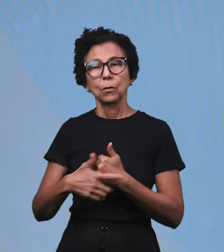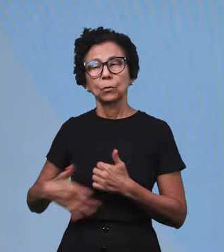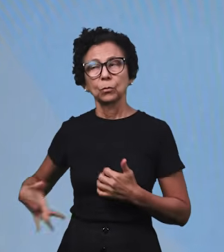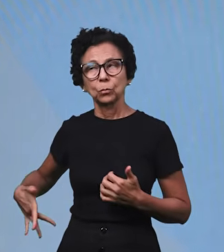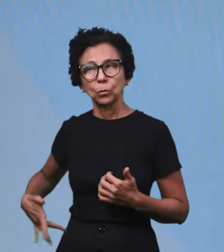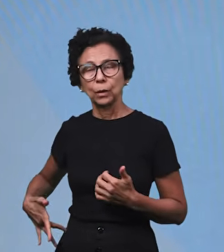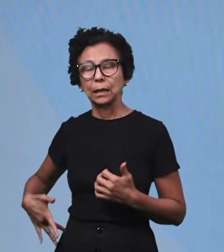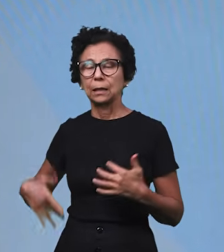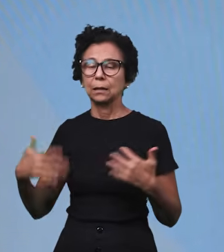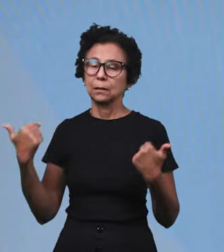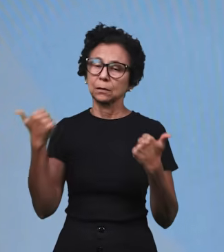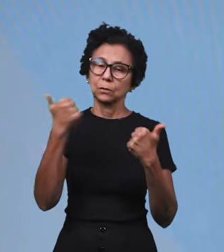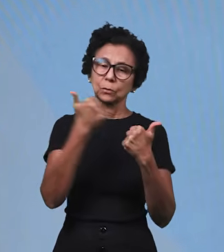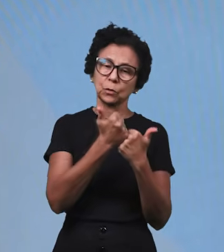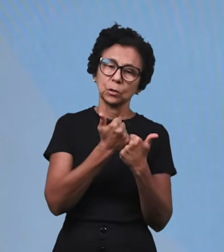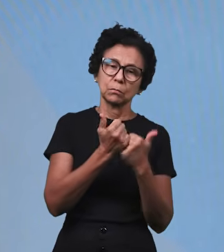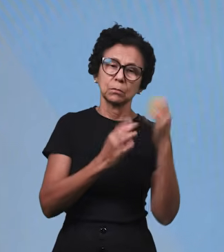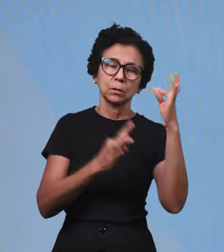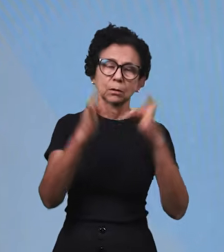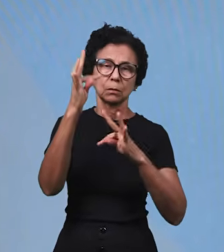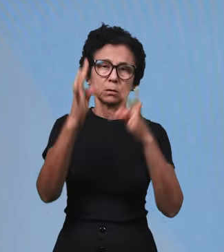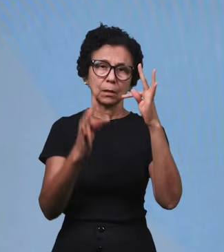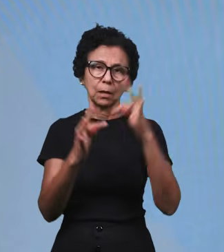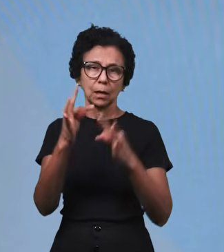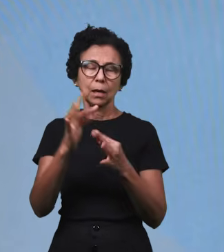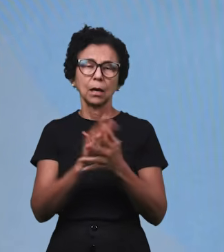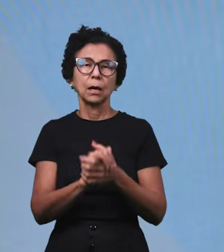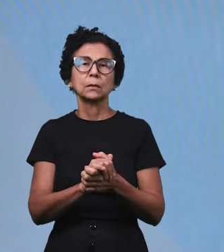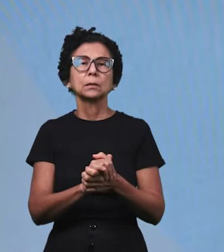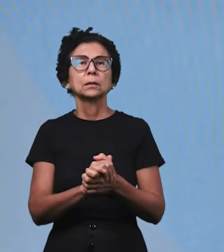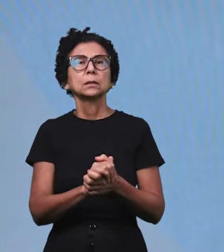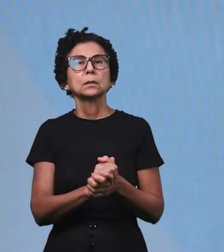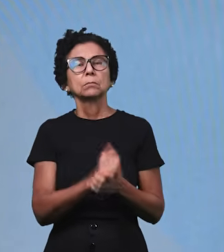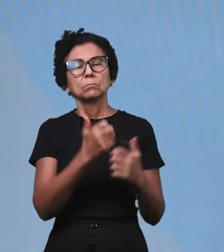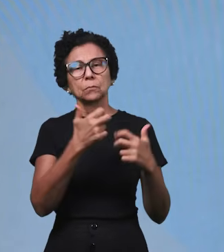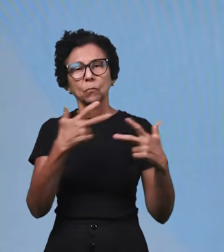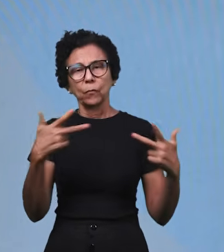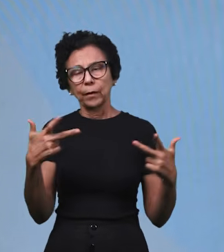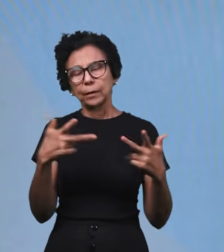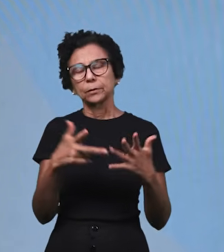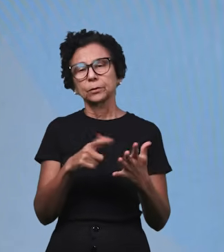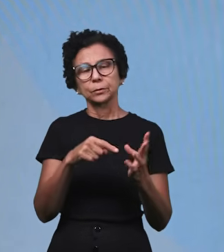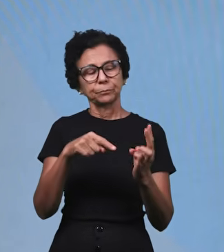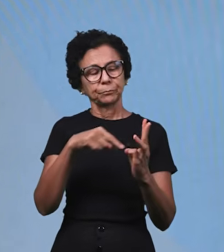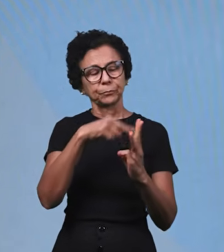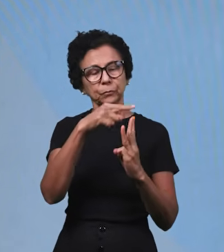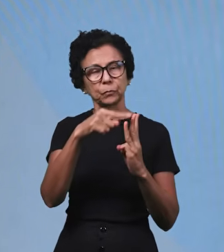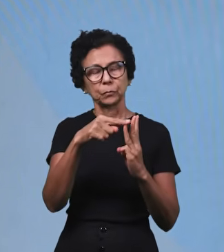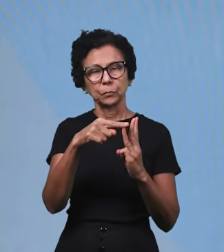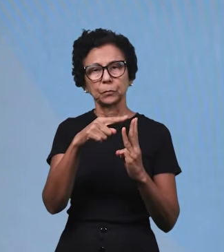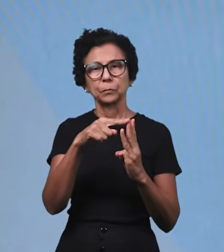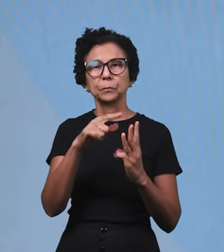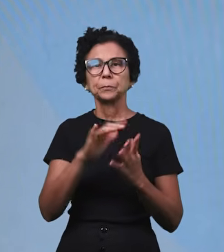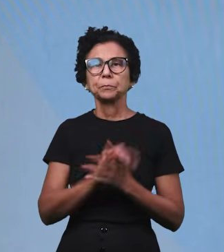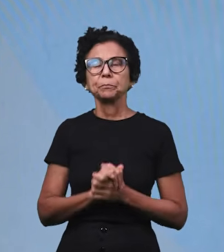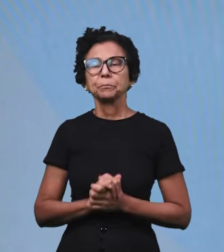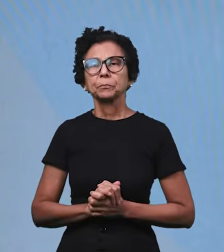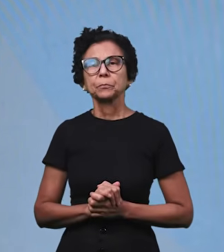de substituição renal, que são a hemodiálise, a diálise peritoneal e o transplante, né?